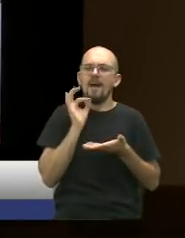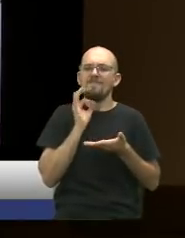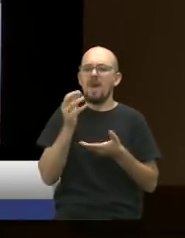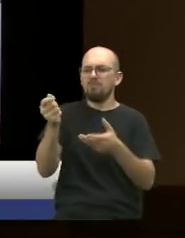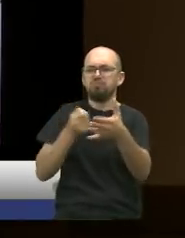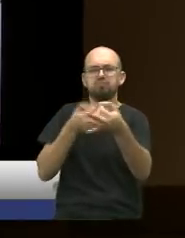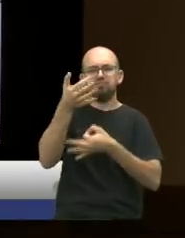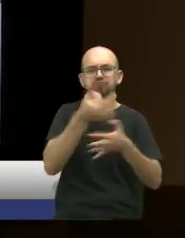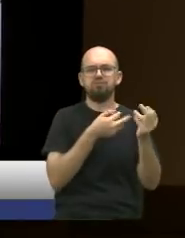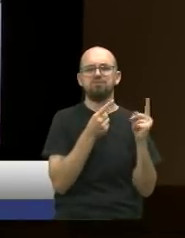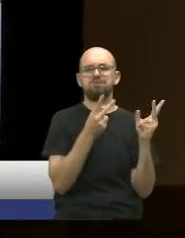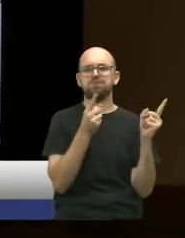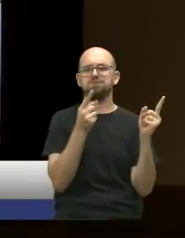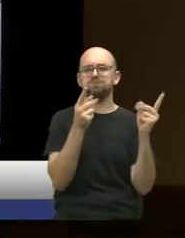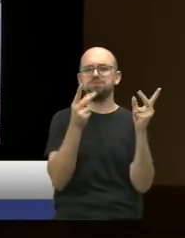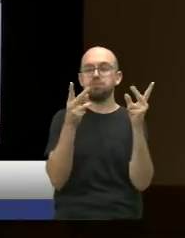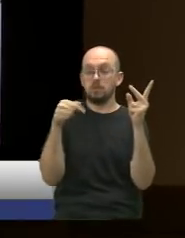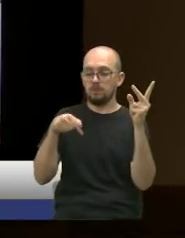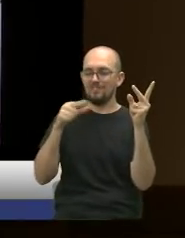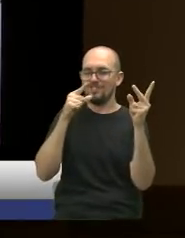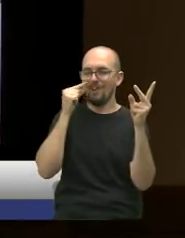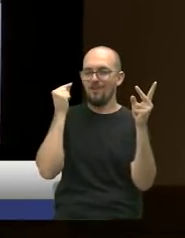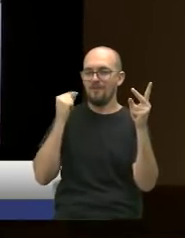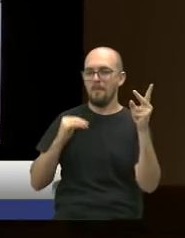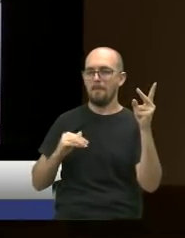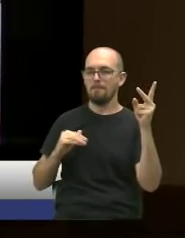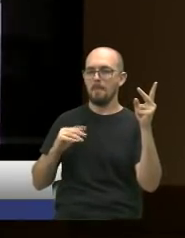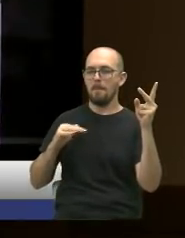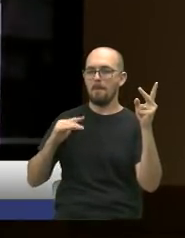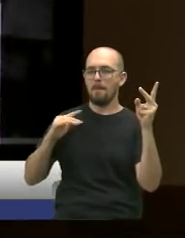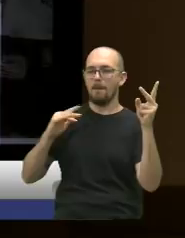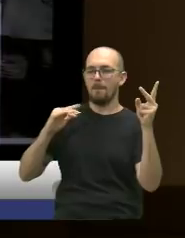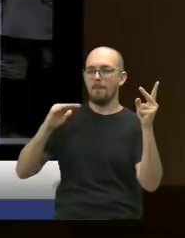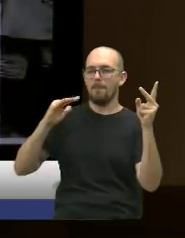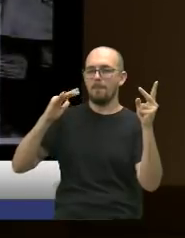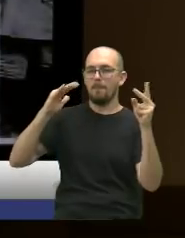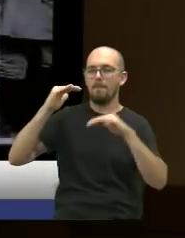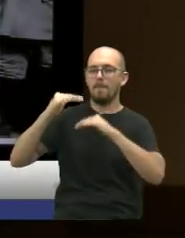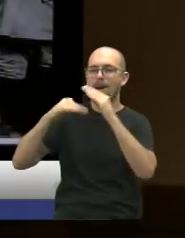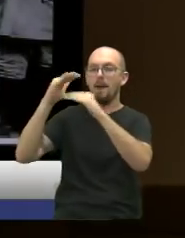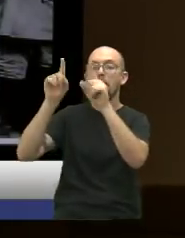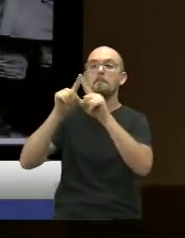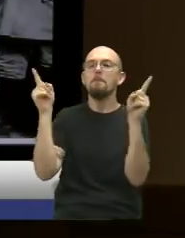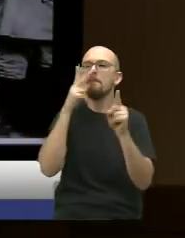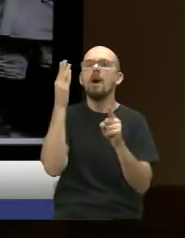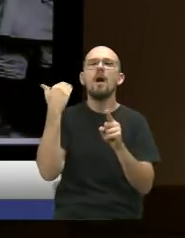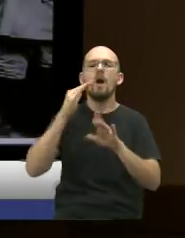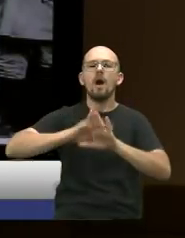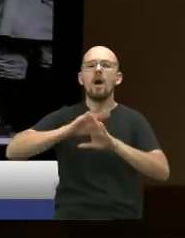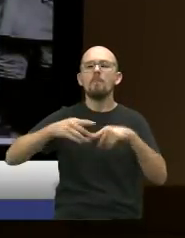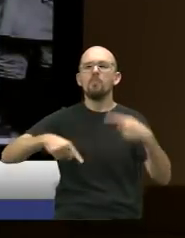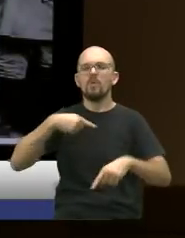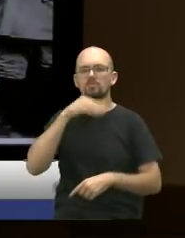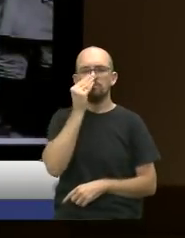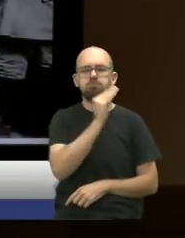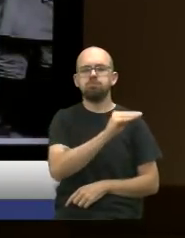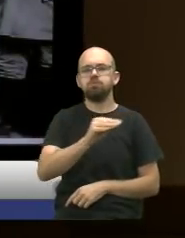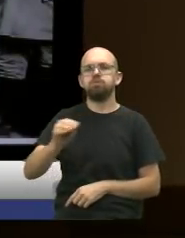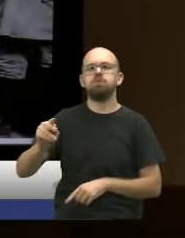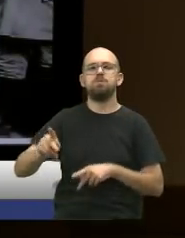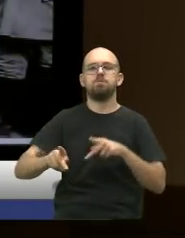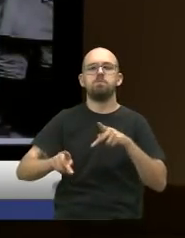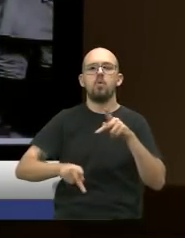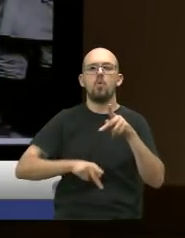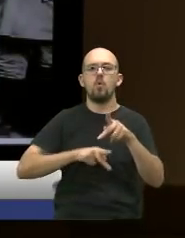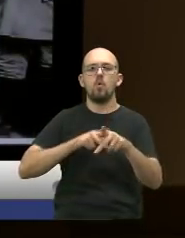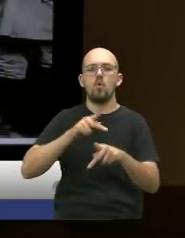nossa cidade se destaca. Mas parece que simplesmente os políticos não eram sensíveis ao povo. Então, quando se fala de uma luta